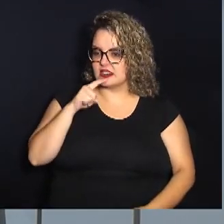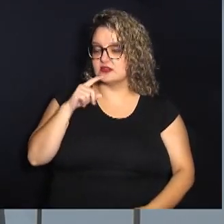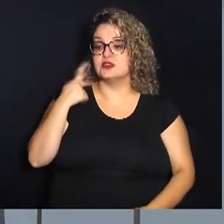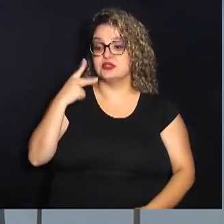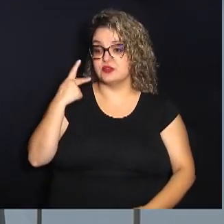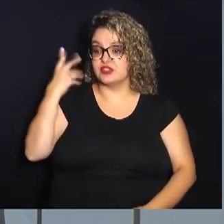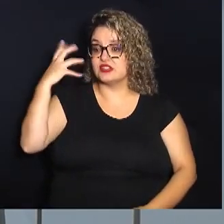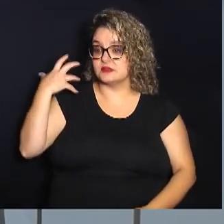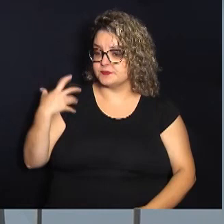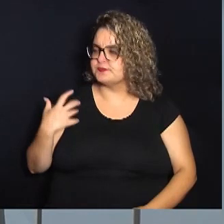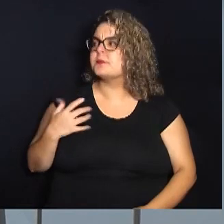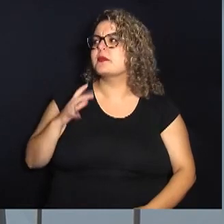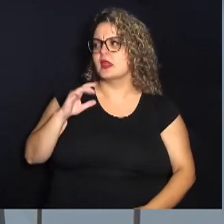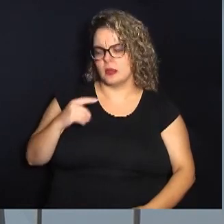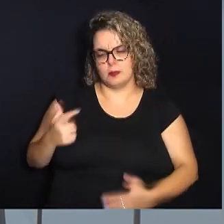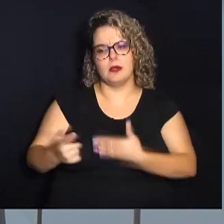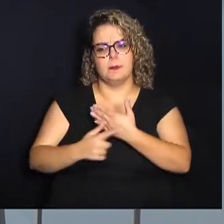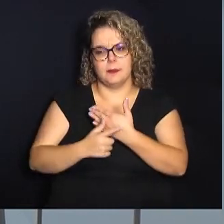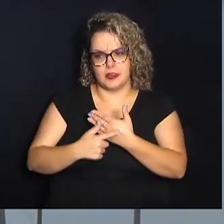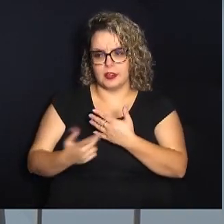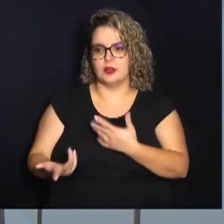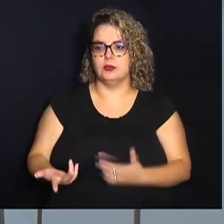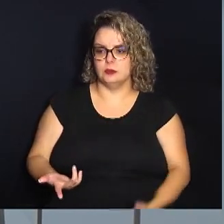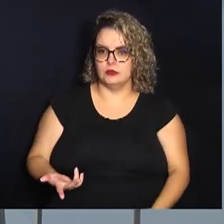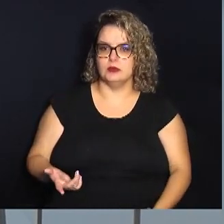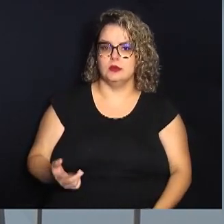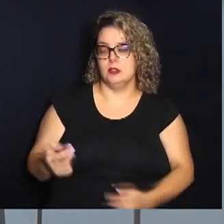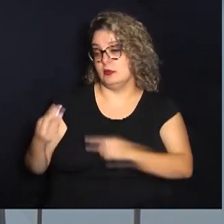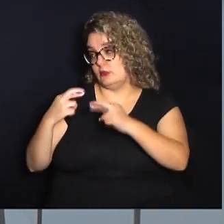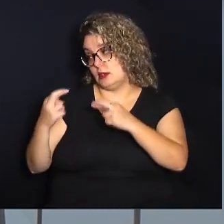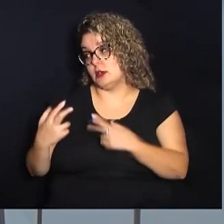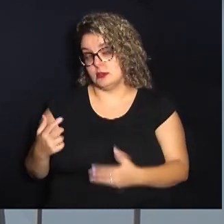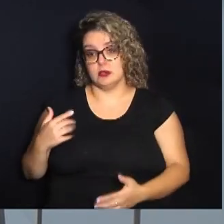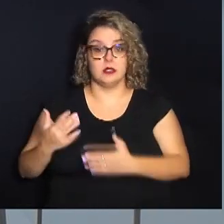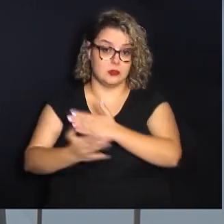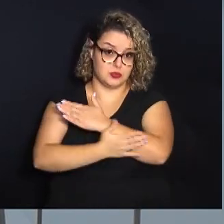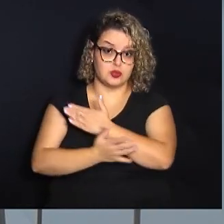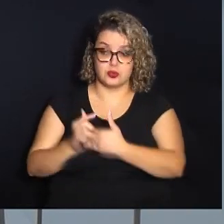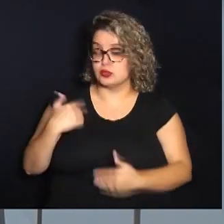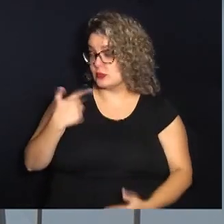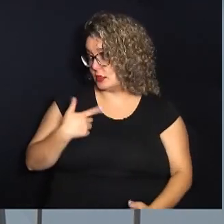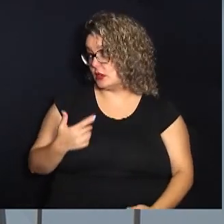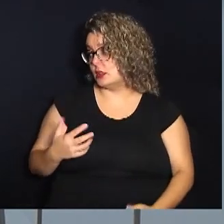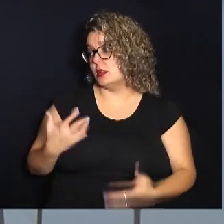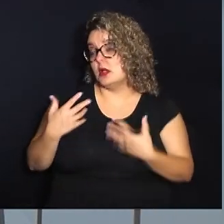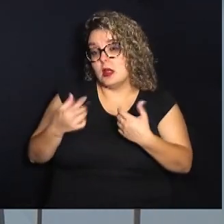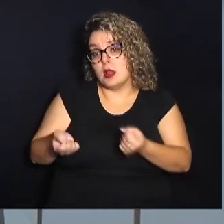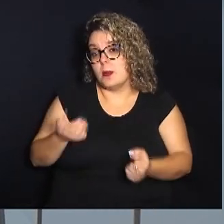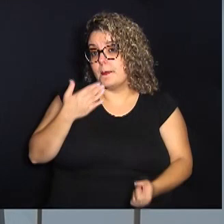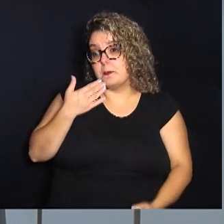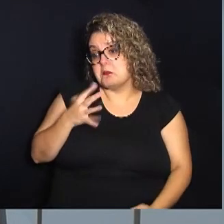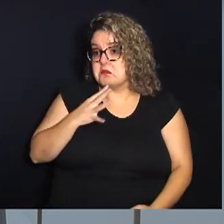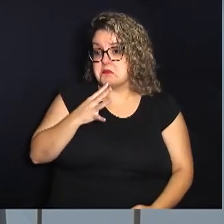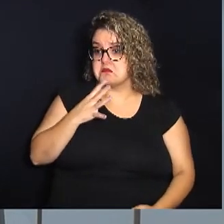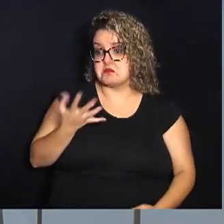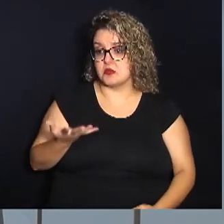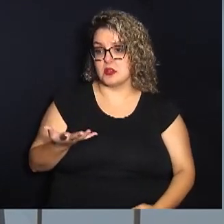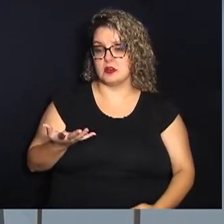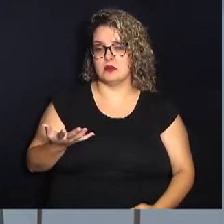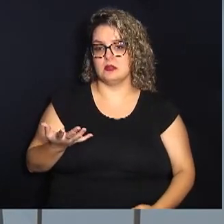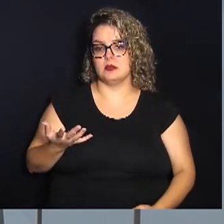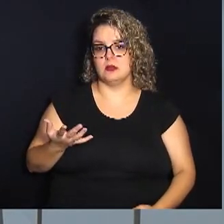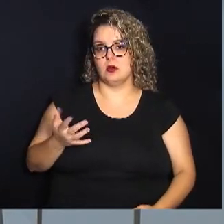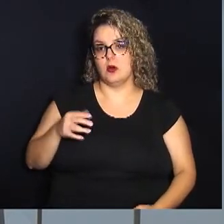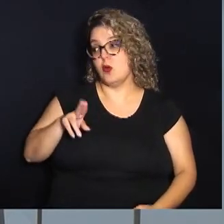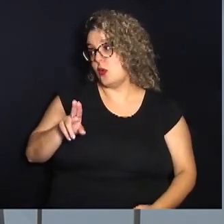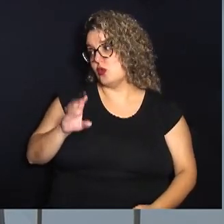a fiscalização, nos ajuda inclusive, porque de repente a gente recebe algumas demandas que a gente não conhecia ou que não, já